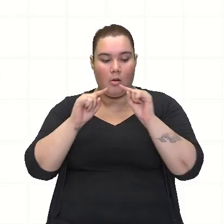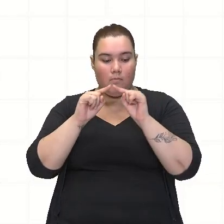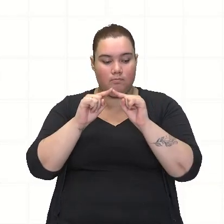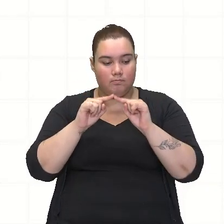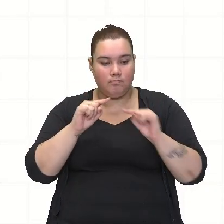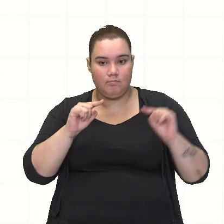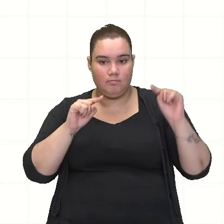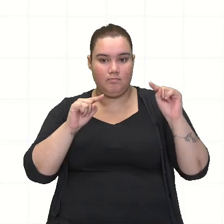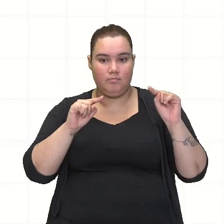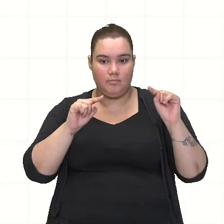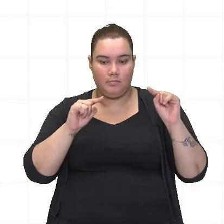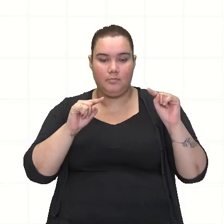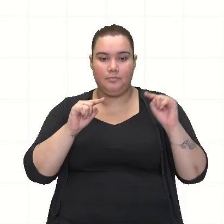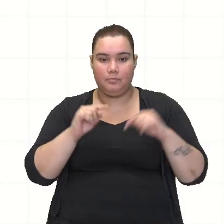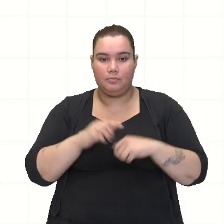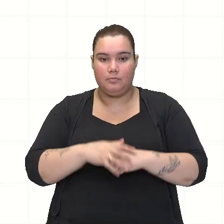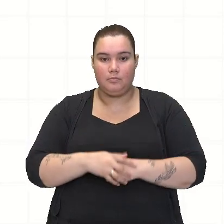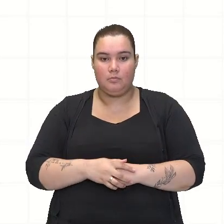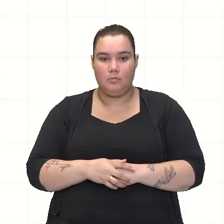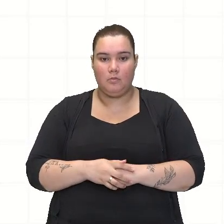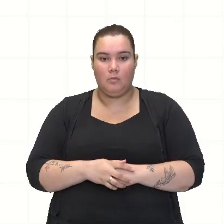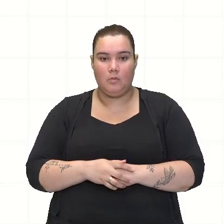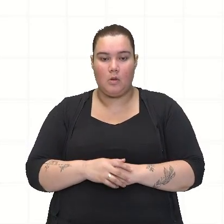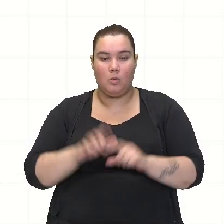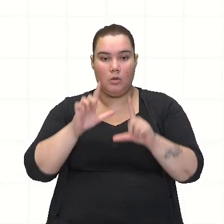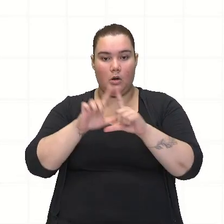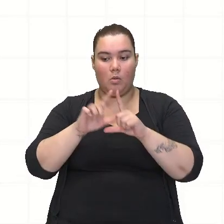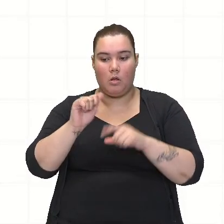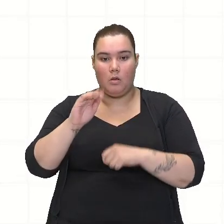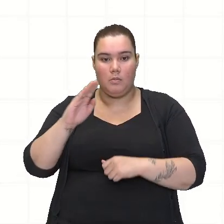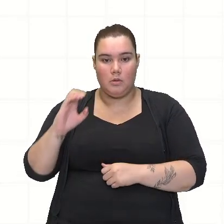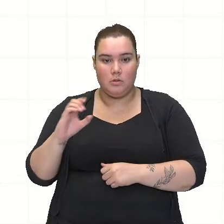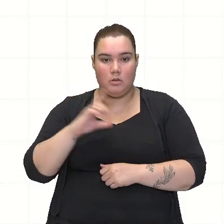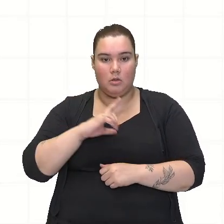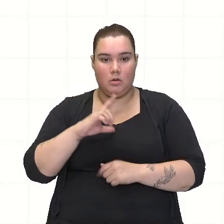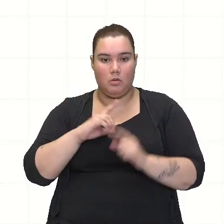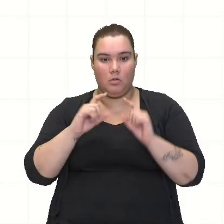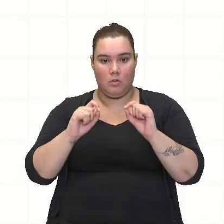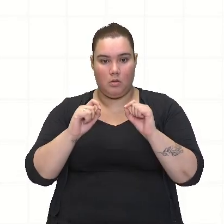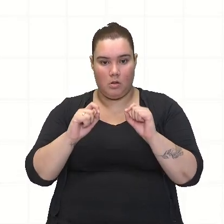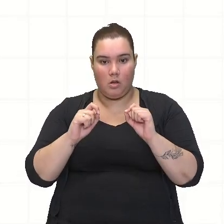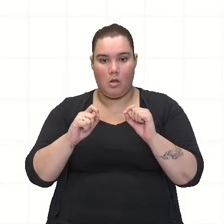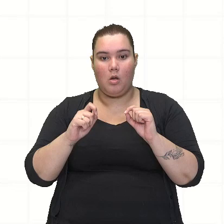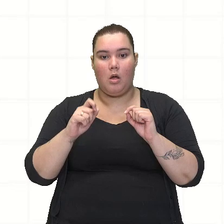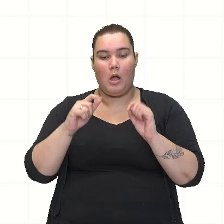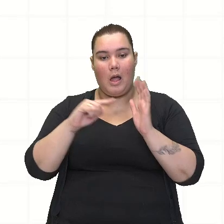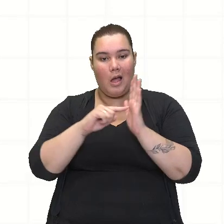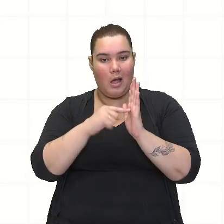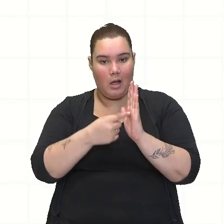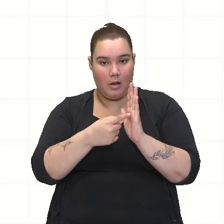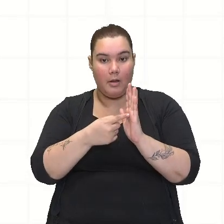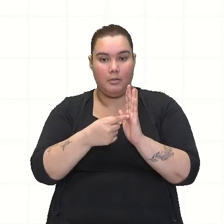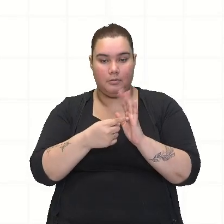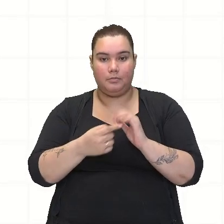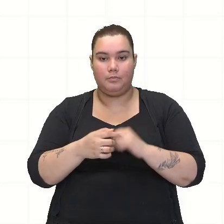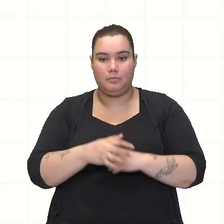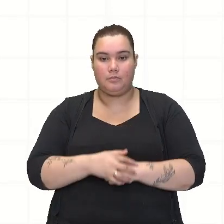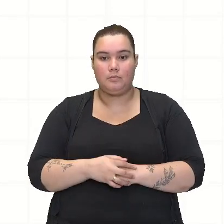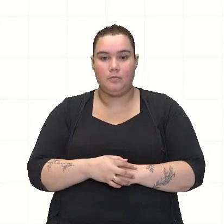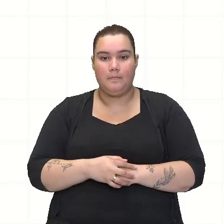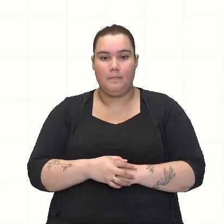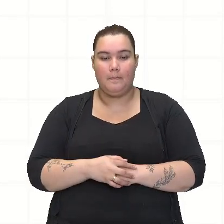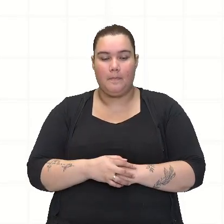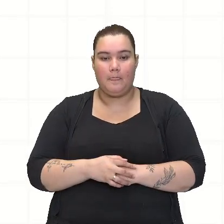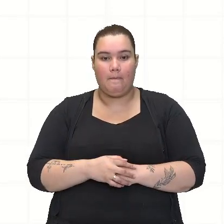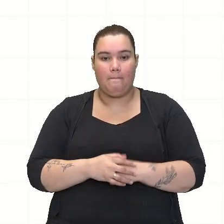pessoal, a movimentação do giro, olha. O triângulo ABC girado em torno do centro de rotação em A, ó. E